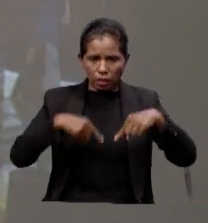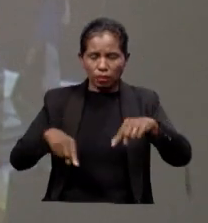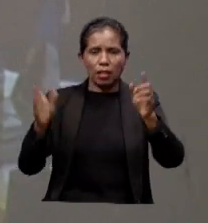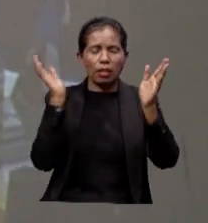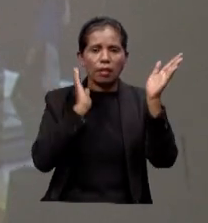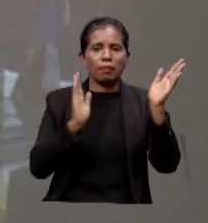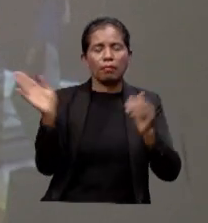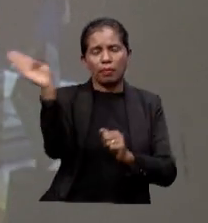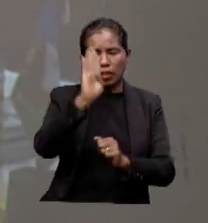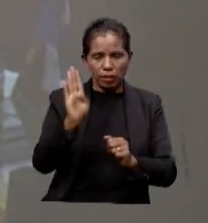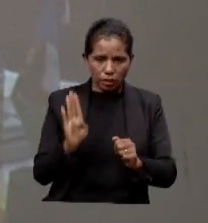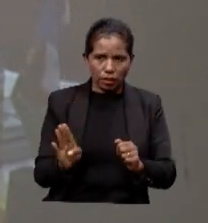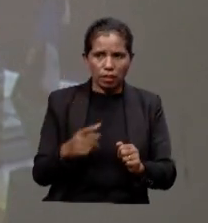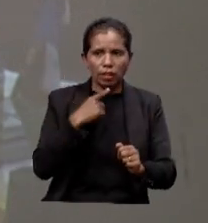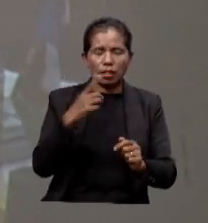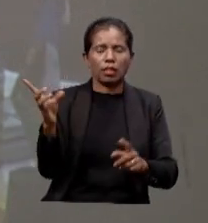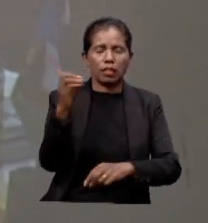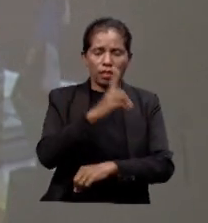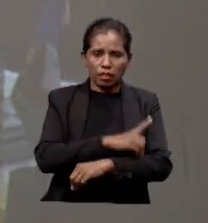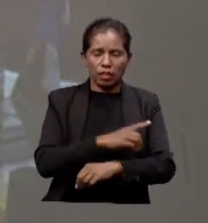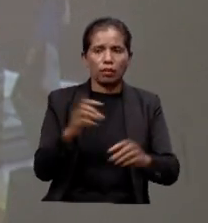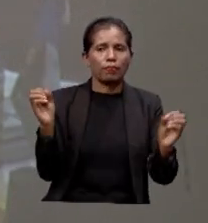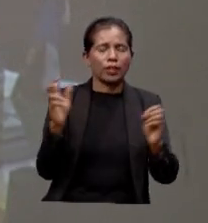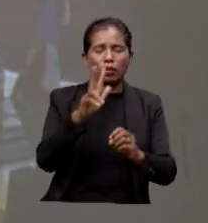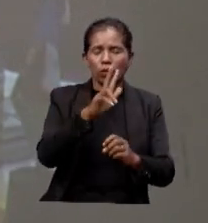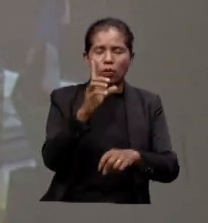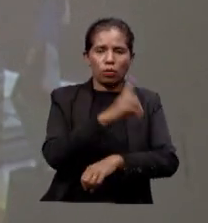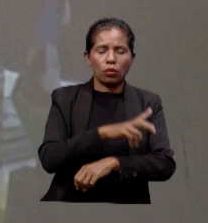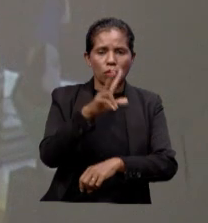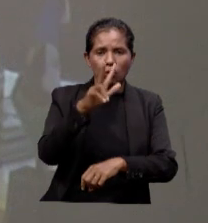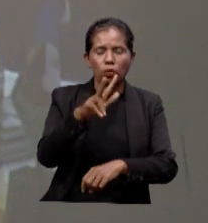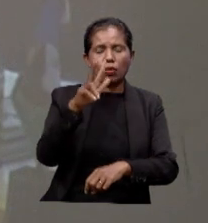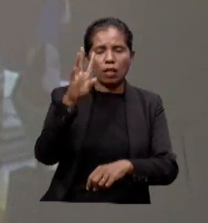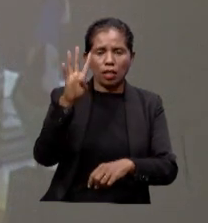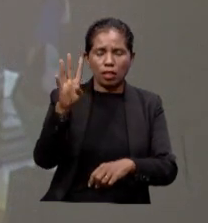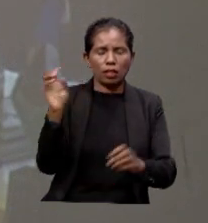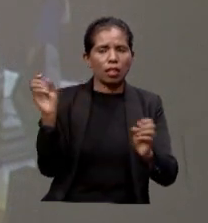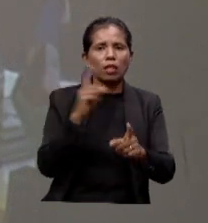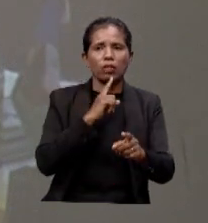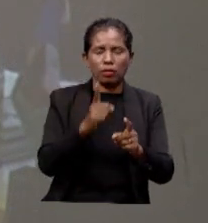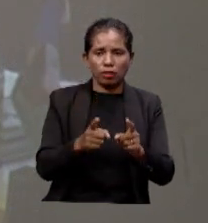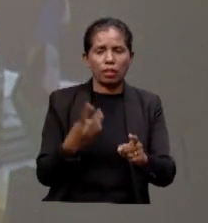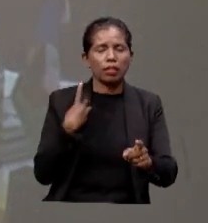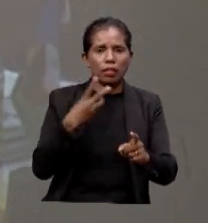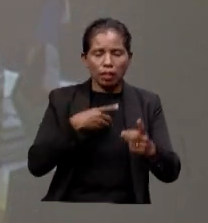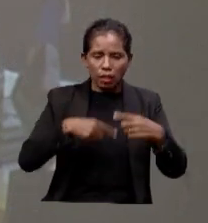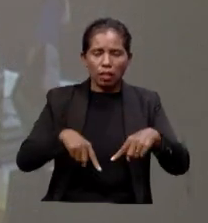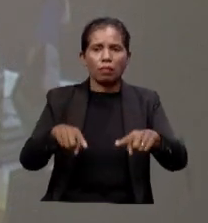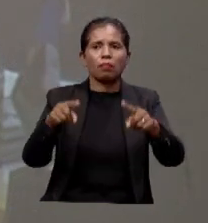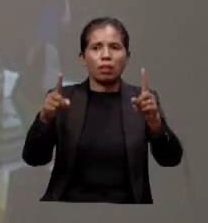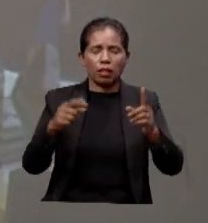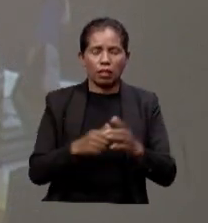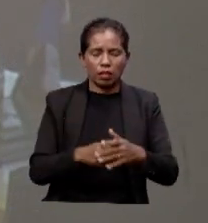ou o presidente de han loron idane la to loron to loron hat la to itani autorização né ba de han kata autorização